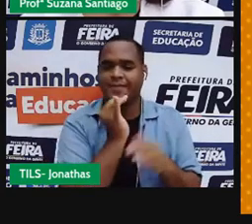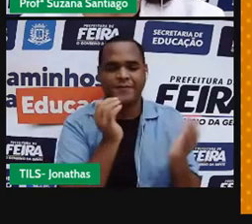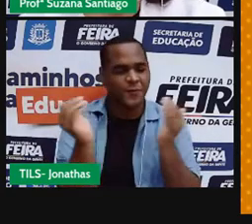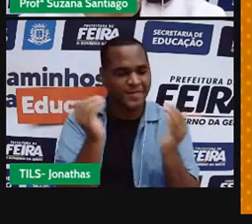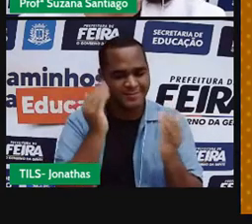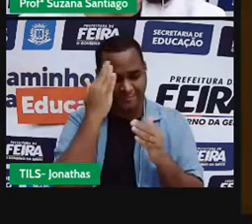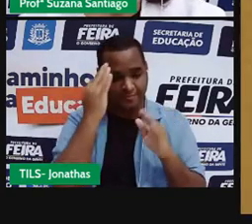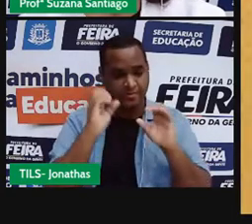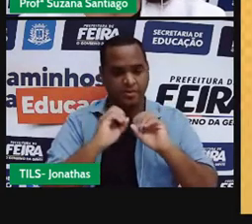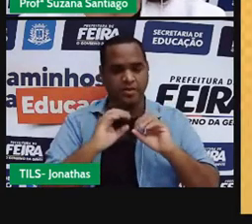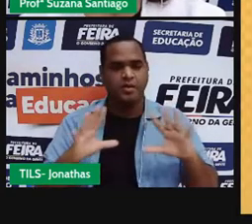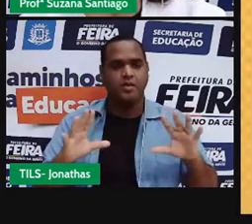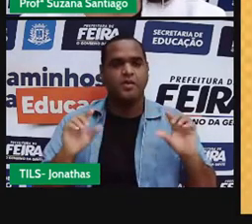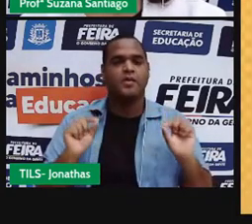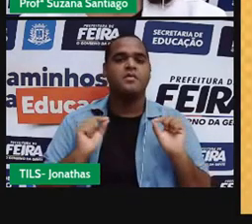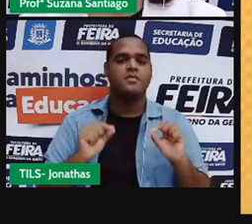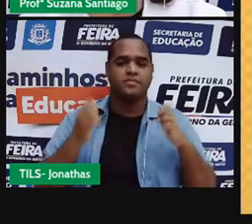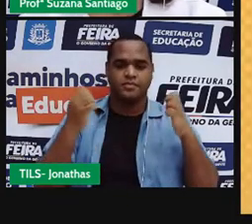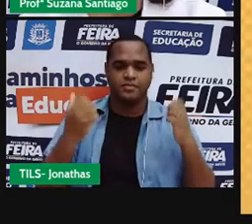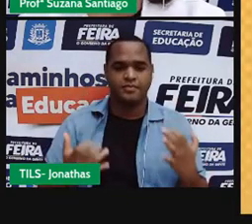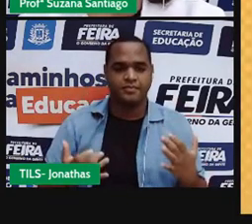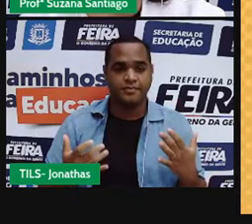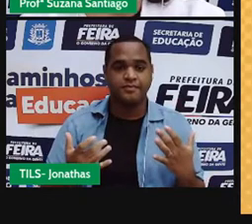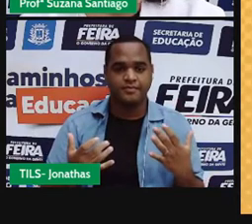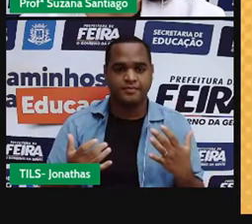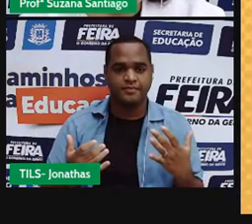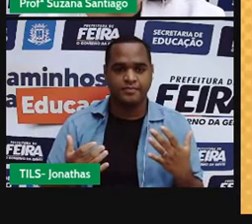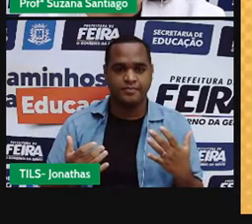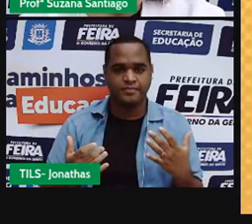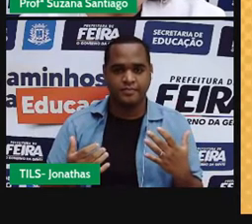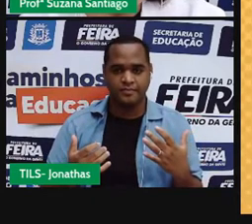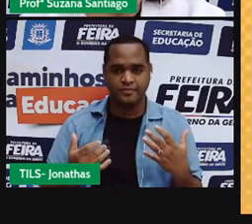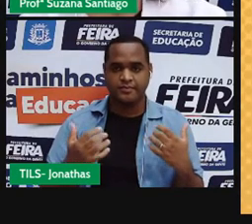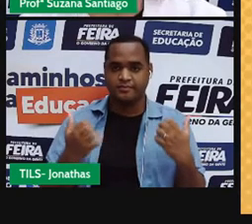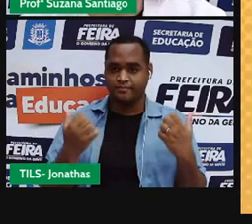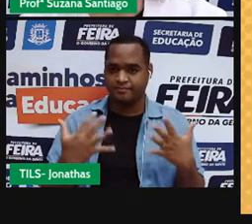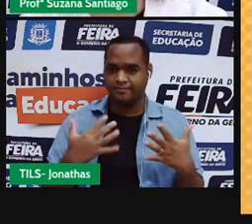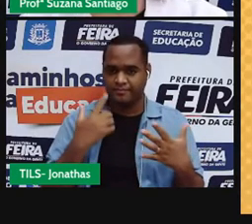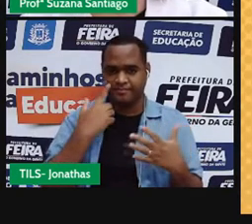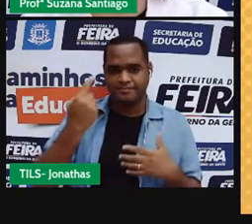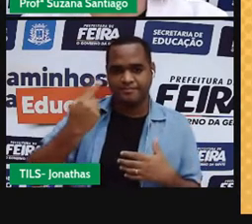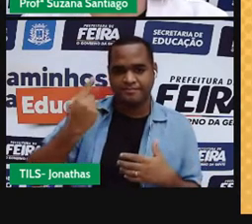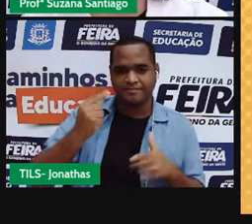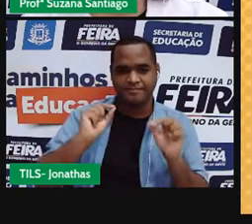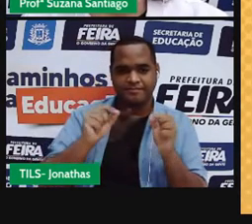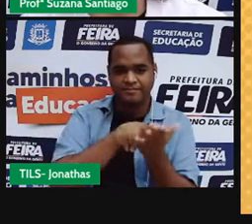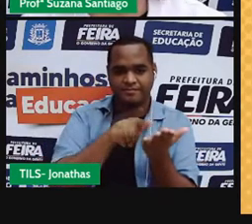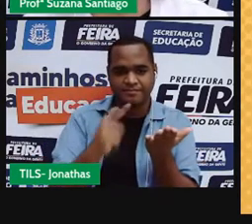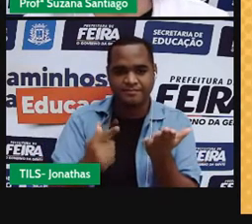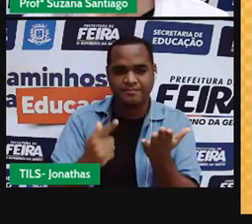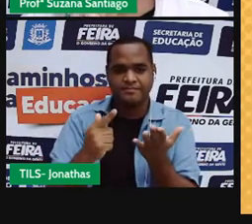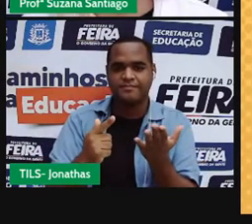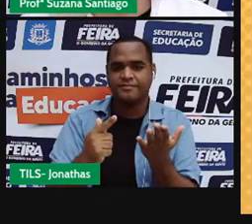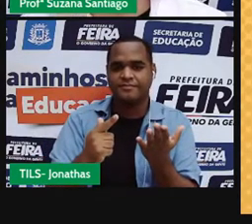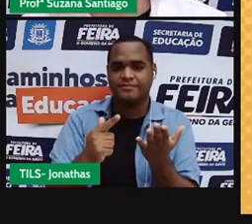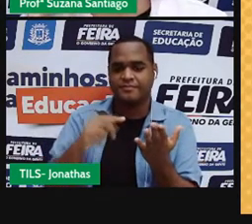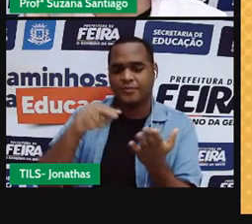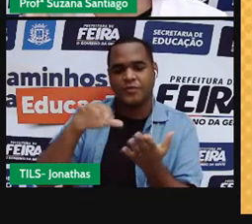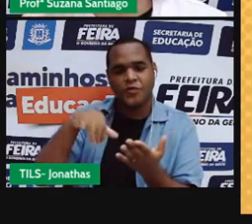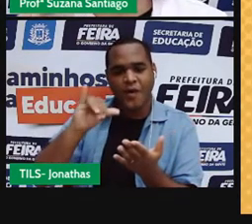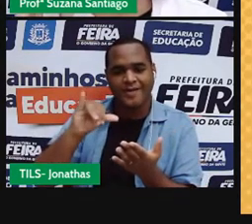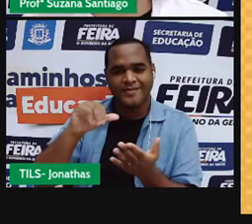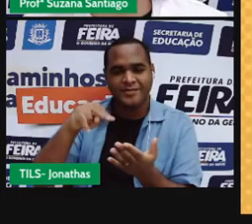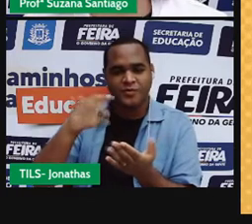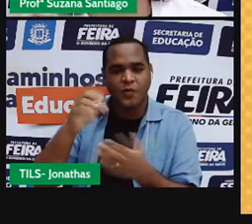exemplos, e são exemplos desse daí, o primeiro, né, do jornal New York Sun, ó, de quando, tá?